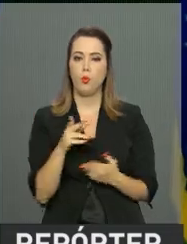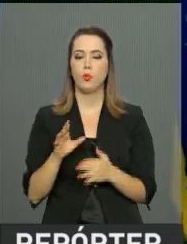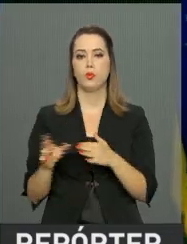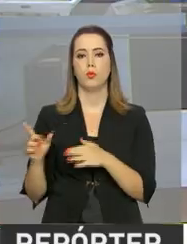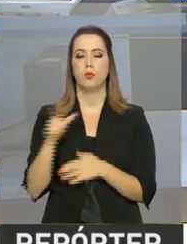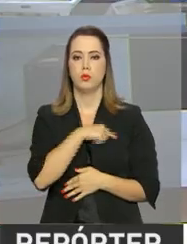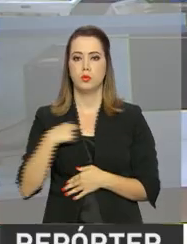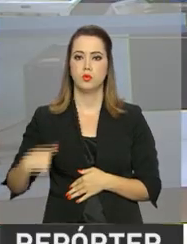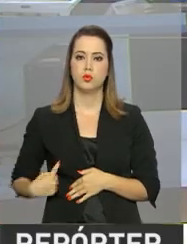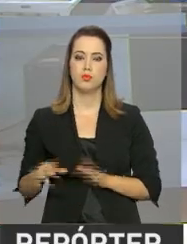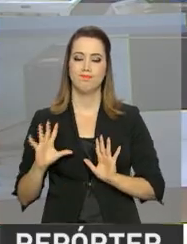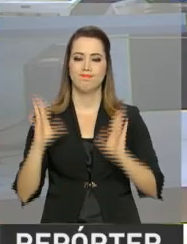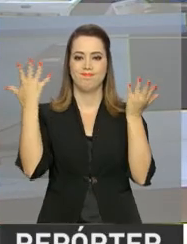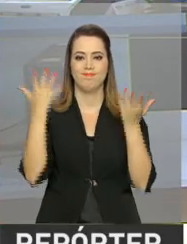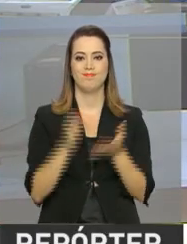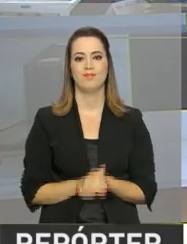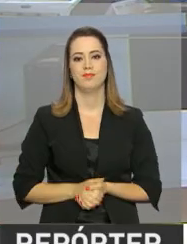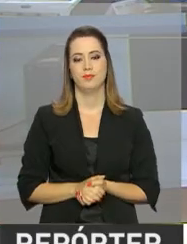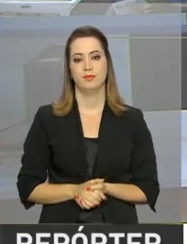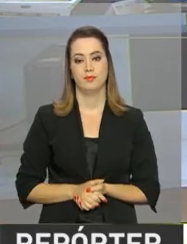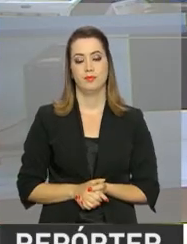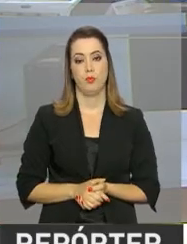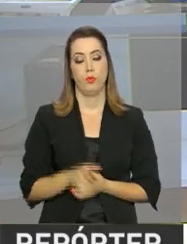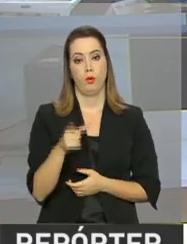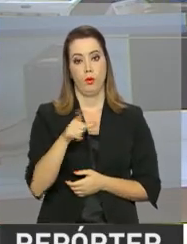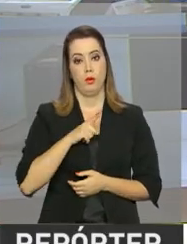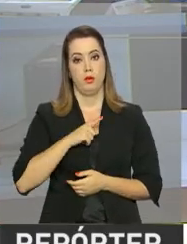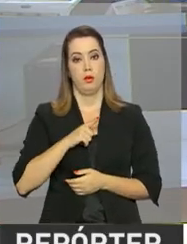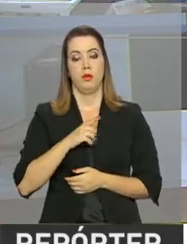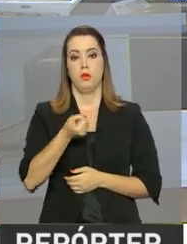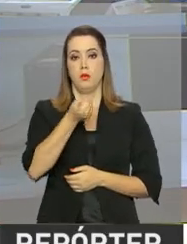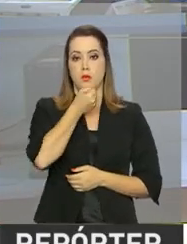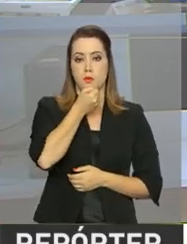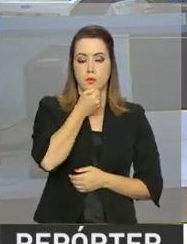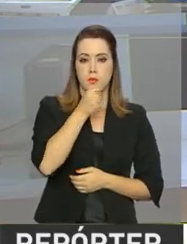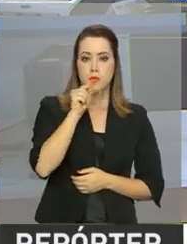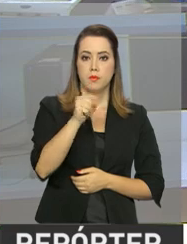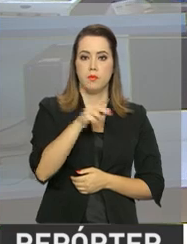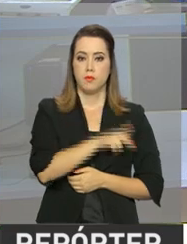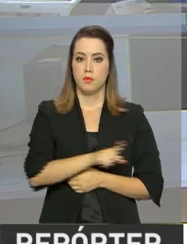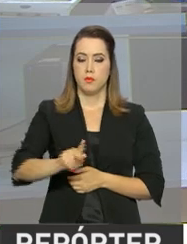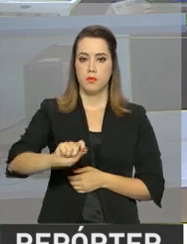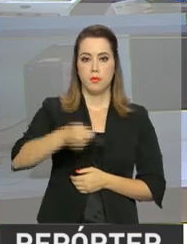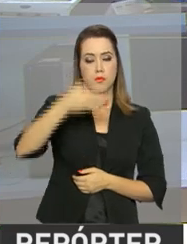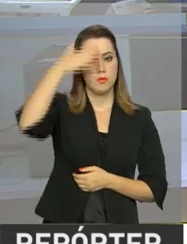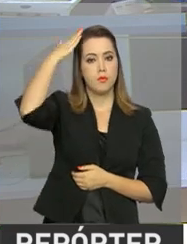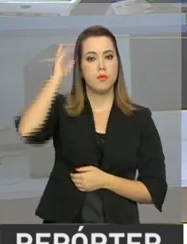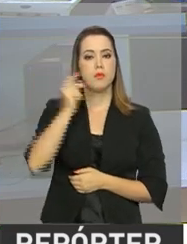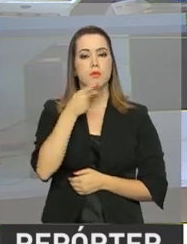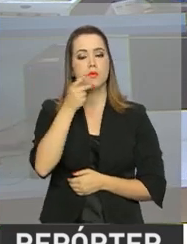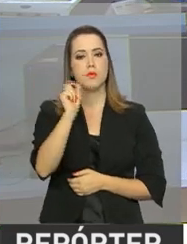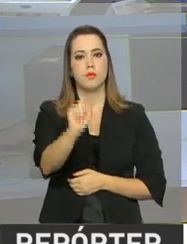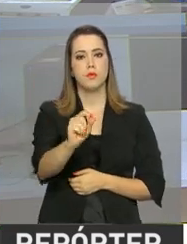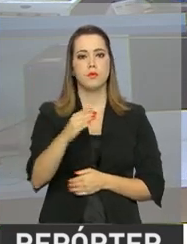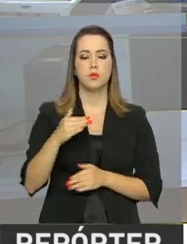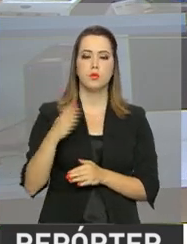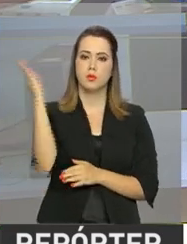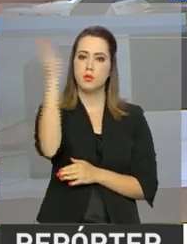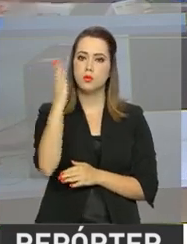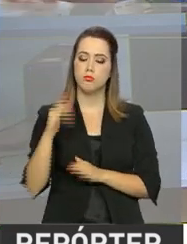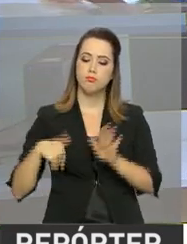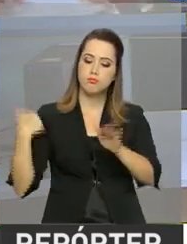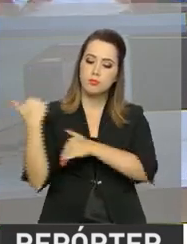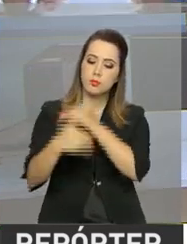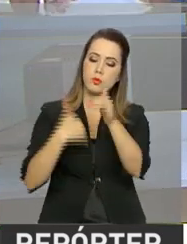sucesso. E também no discurso durante o encontro com empresários, o presidente Michel Temer afirmou que o Brasil avançou nos